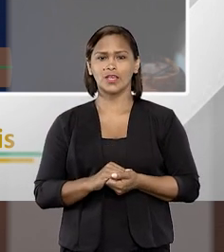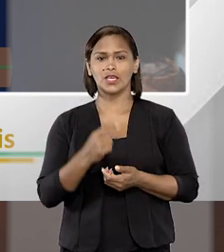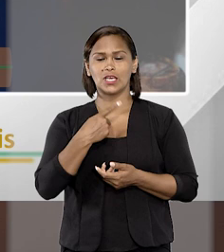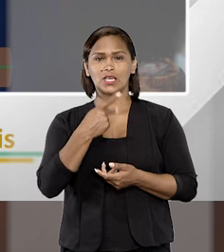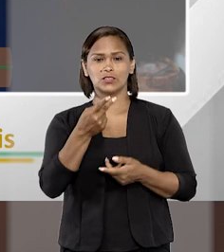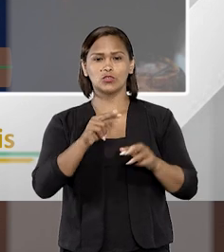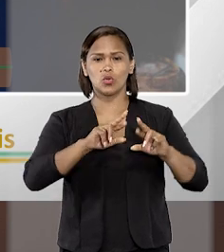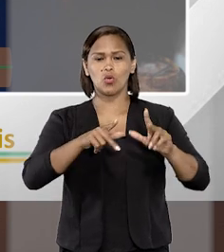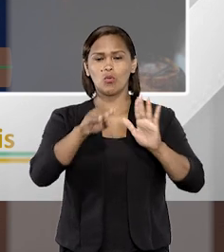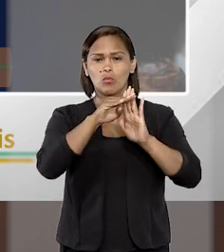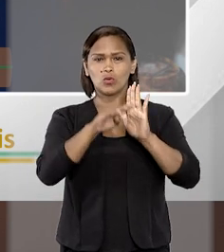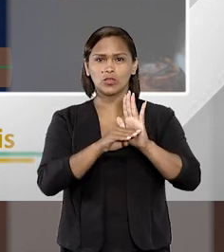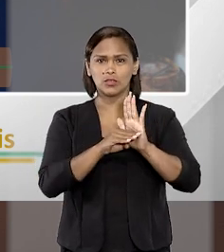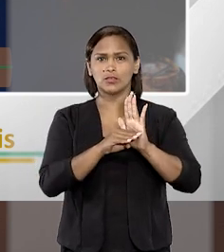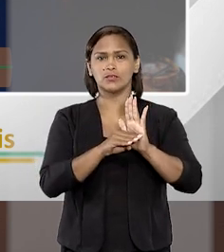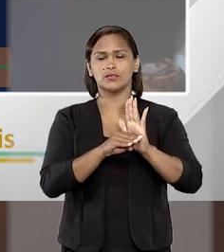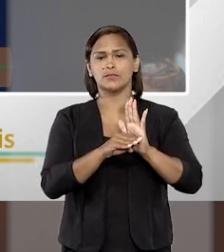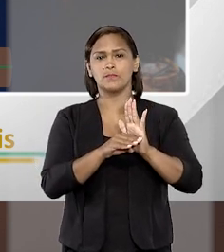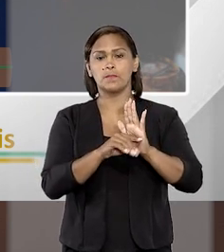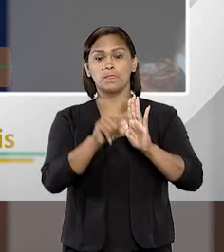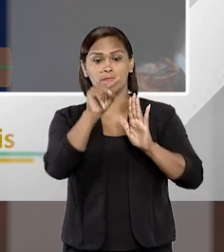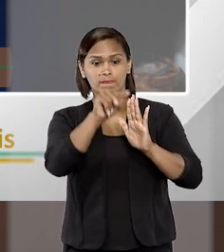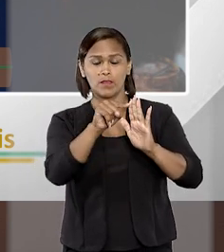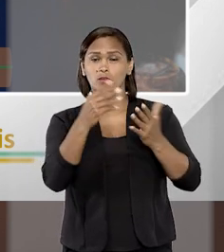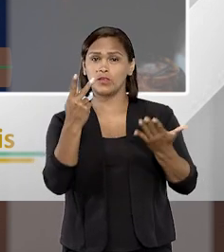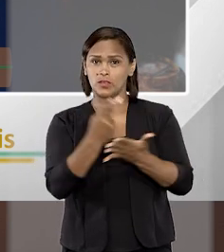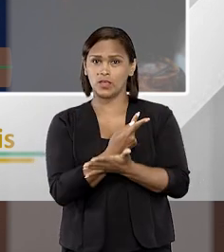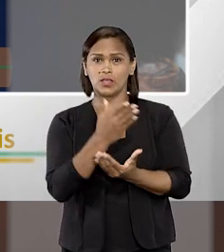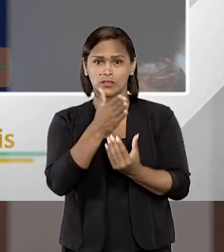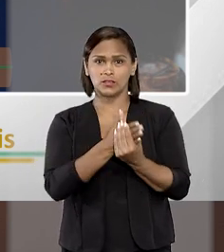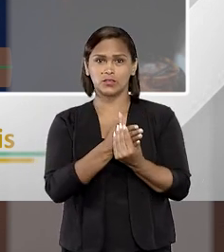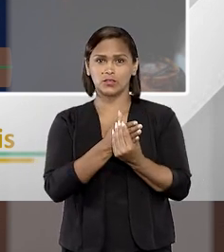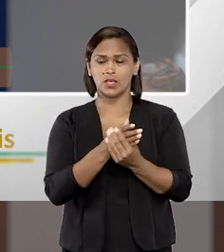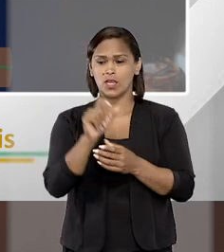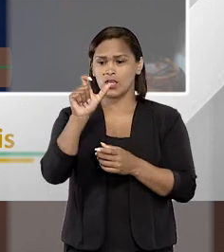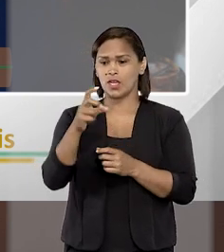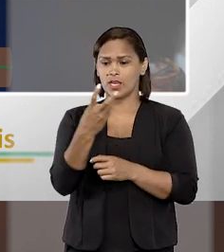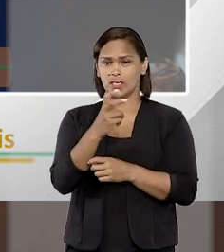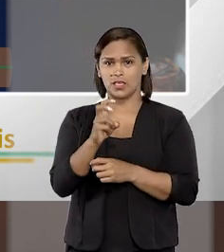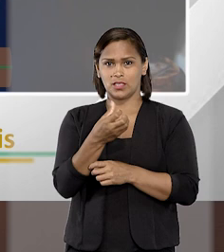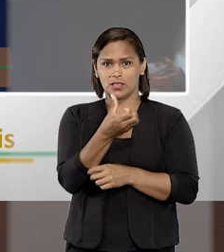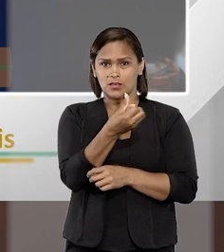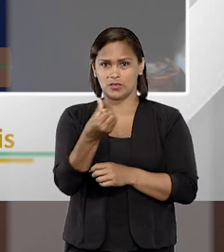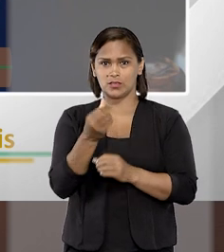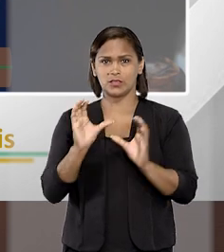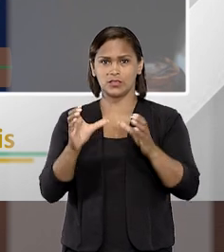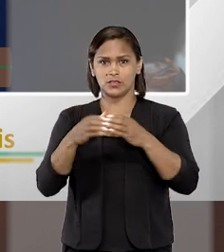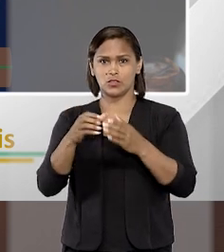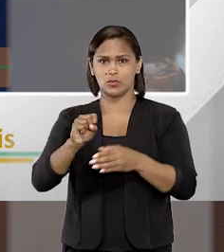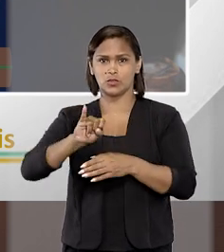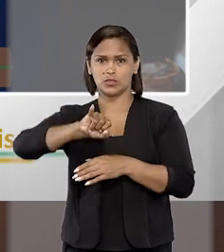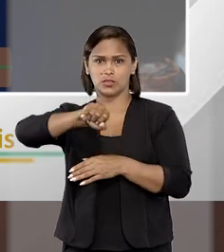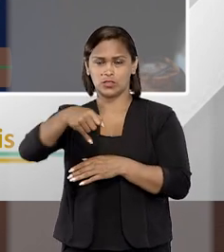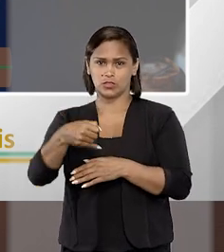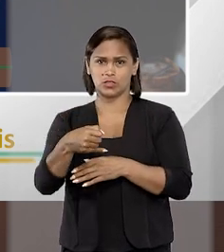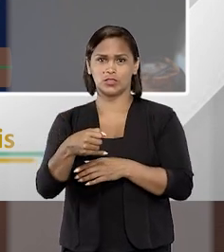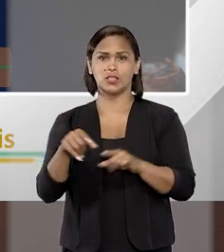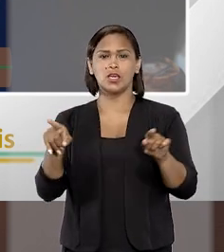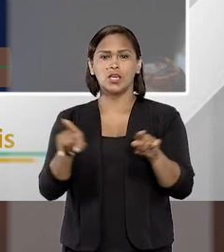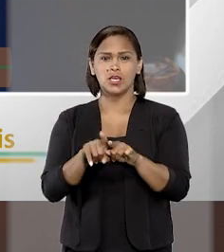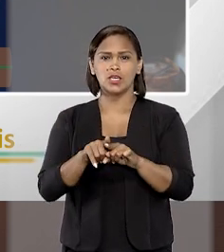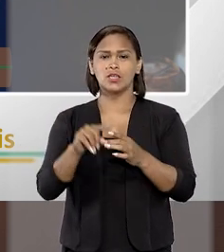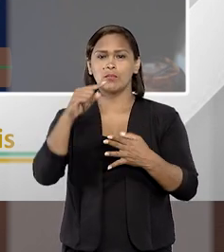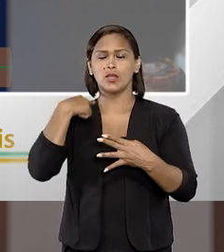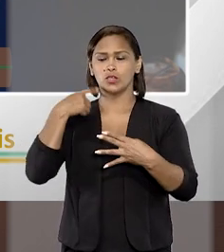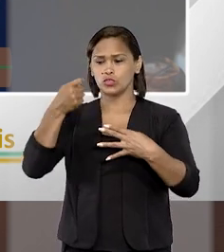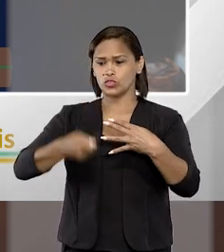conformidade com o modelo normativo promessa situações tanto a quinta quanto a sexta turma e tanto de